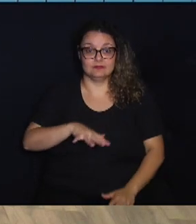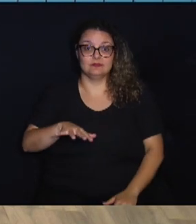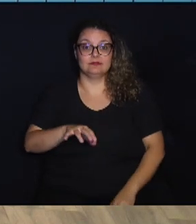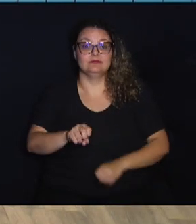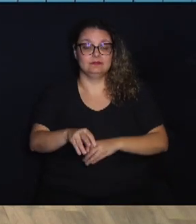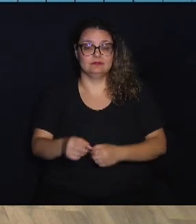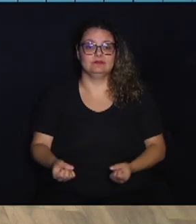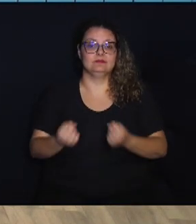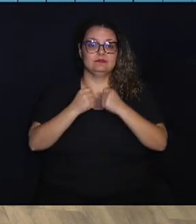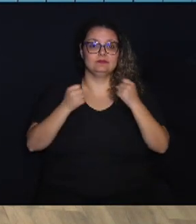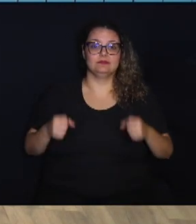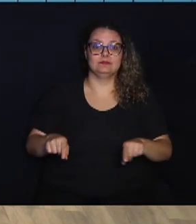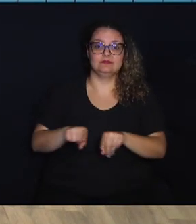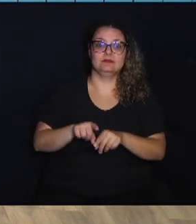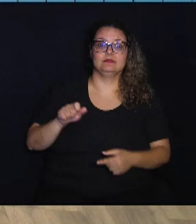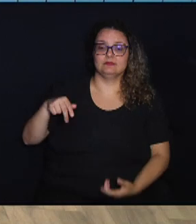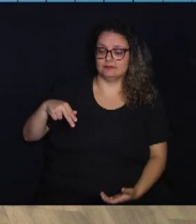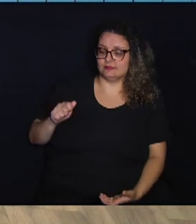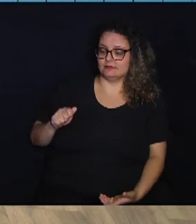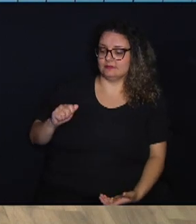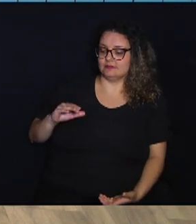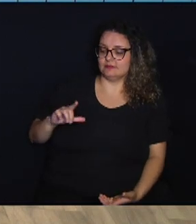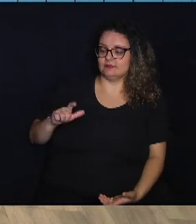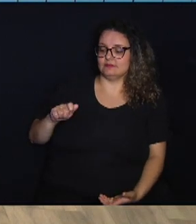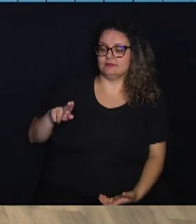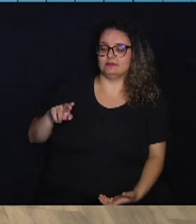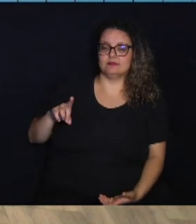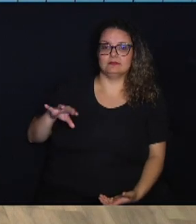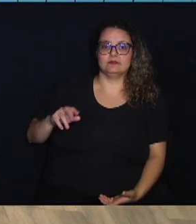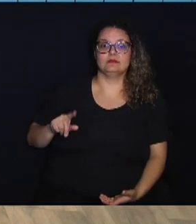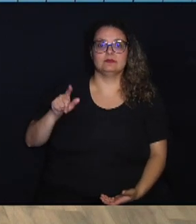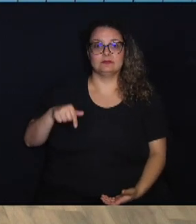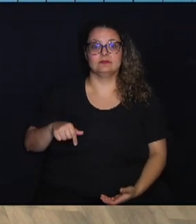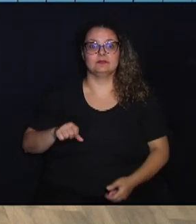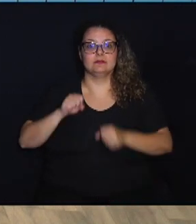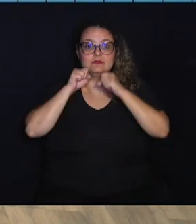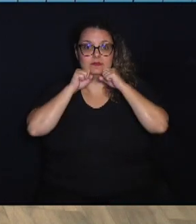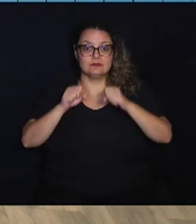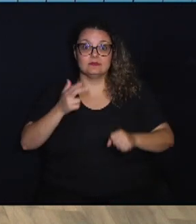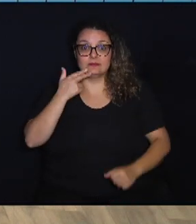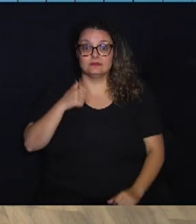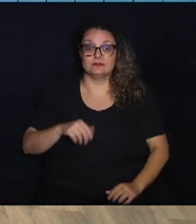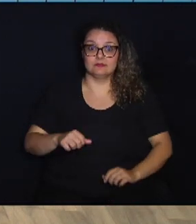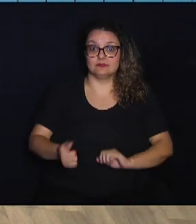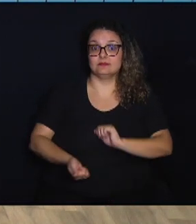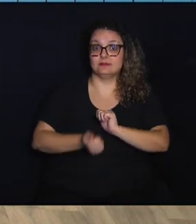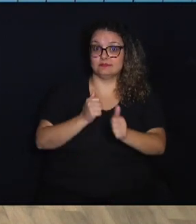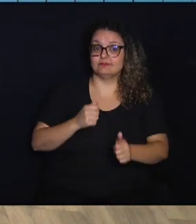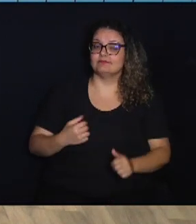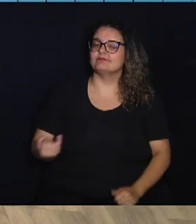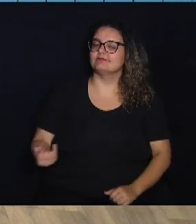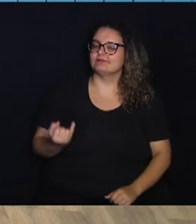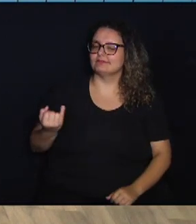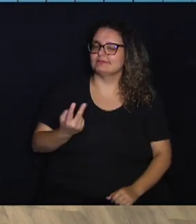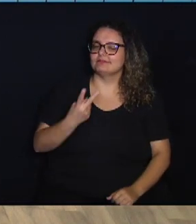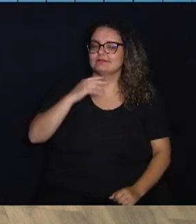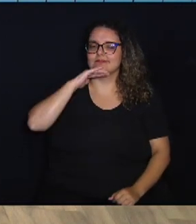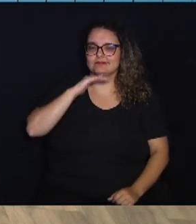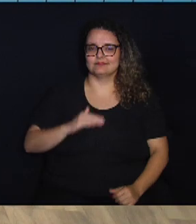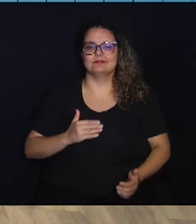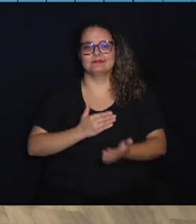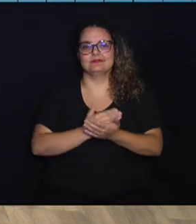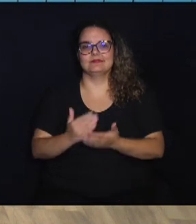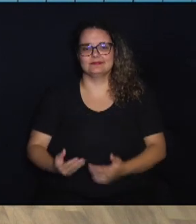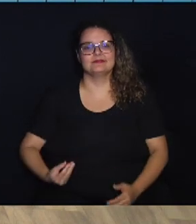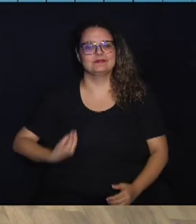também a Ana Cláudia Delfino, que é assessora nutricional esportiva. Programa imperdível às 2 horas da tarde,